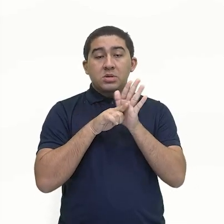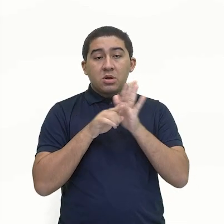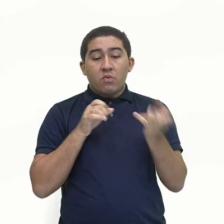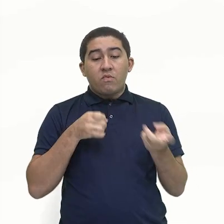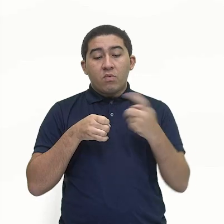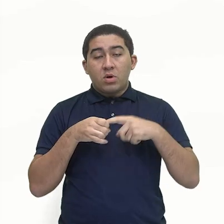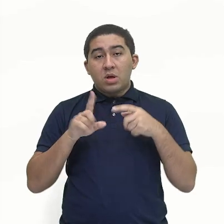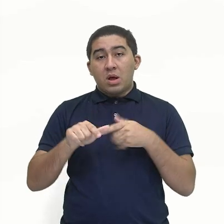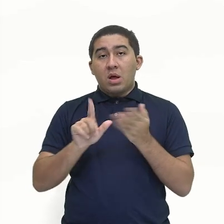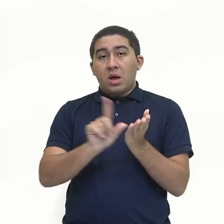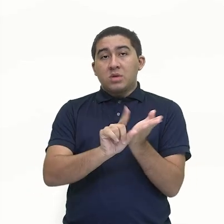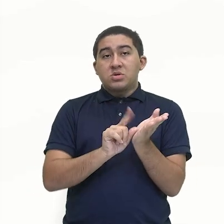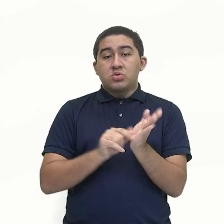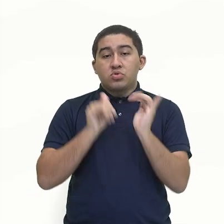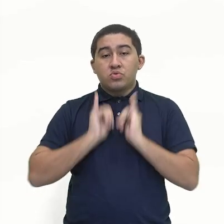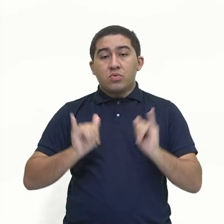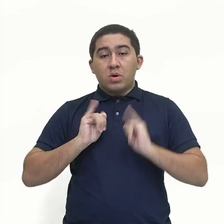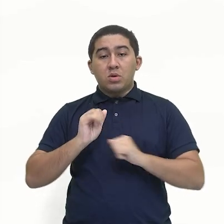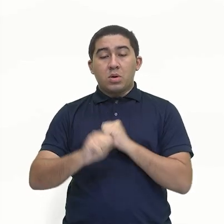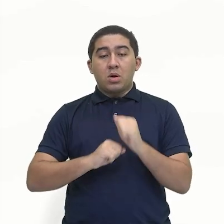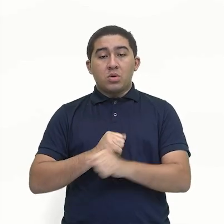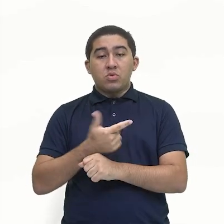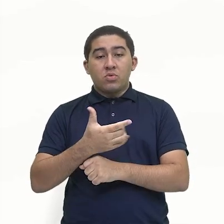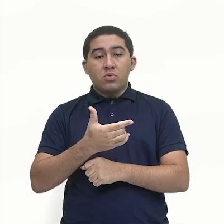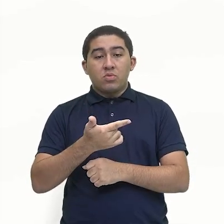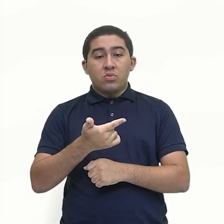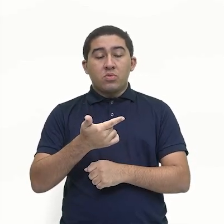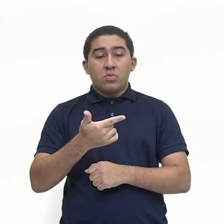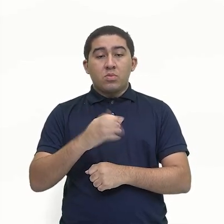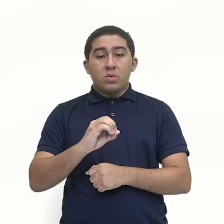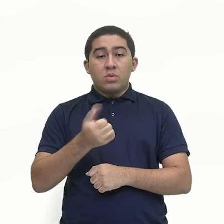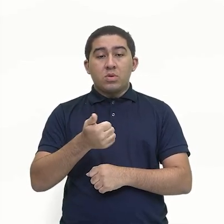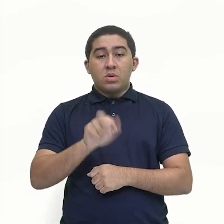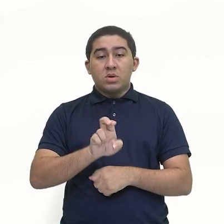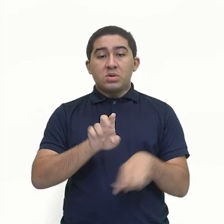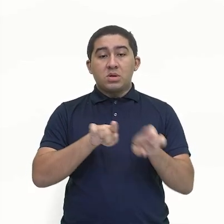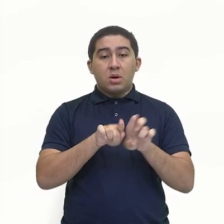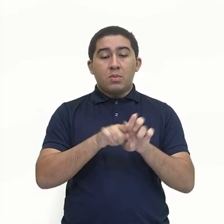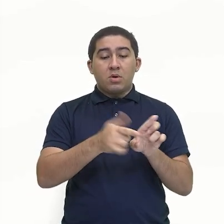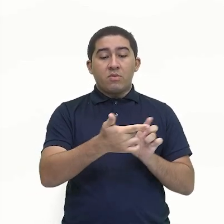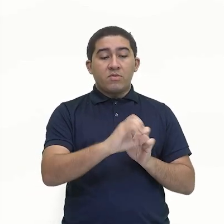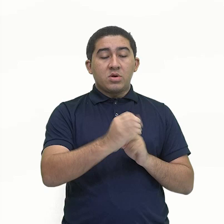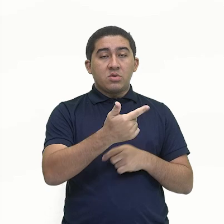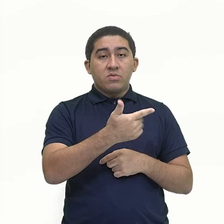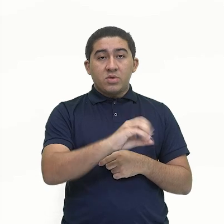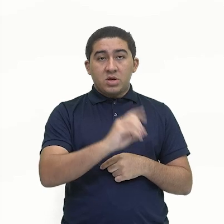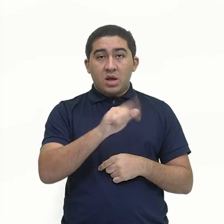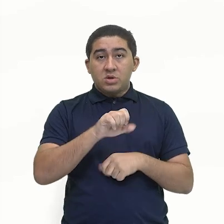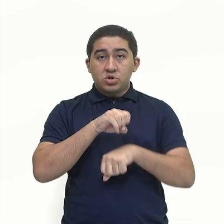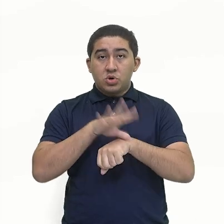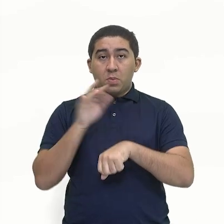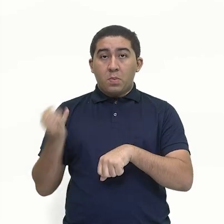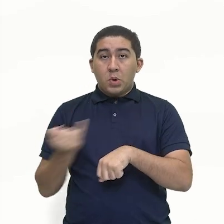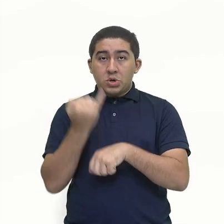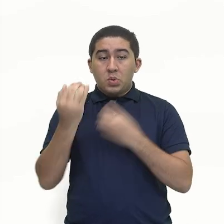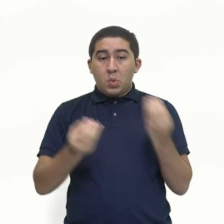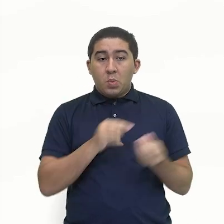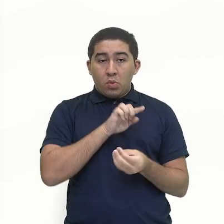artigos publicados entre 2015 e 2020, tá bom? Dicas importantes aí de como